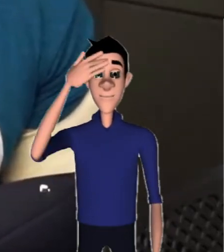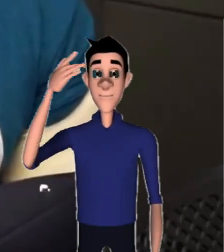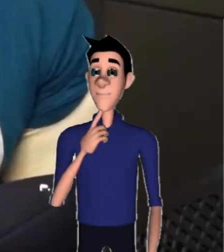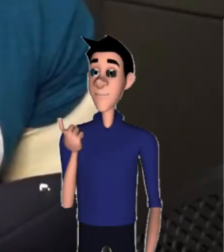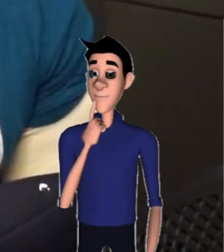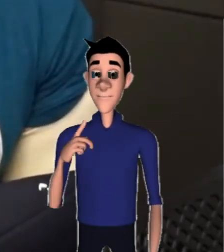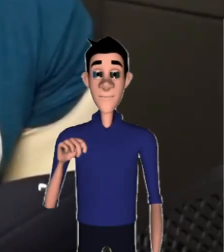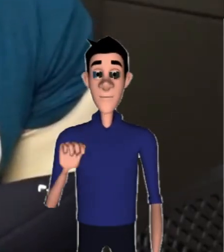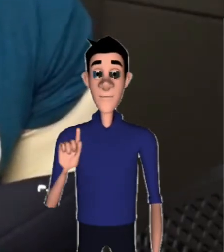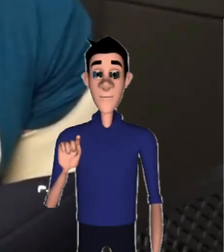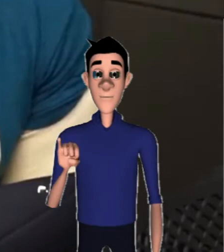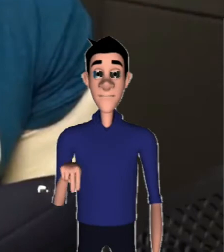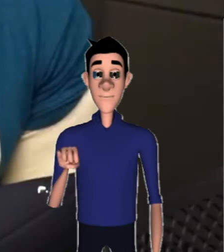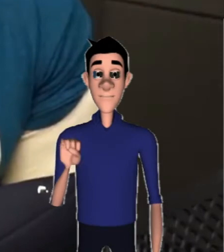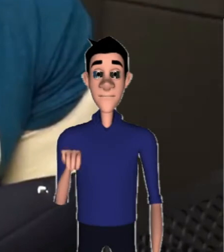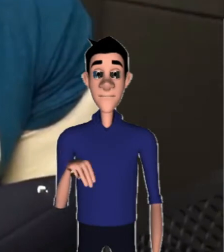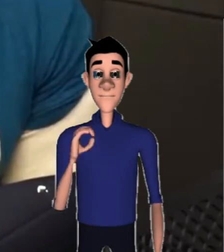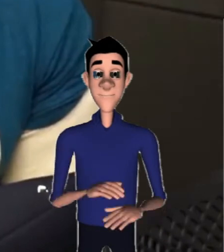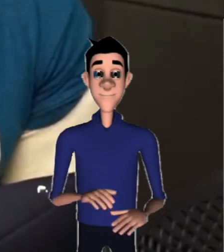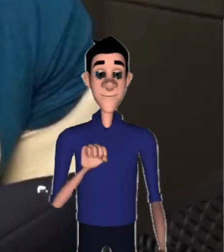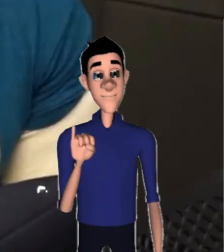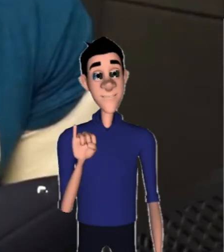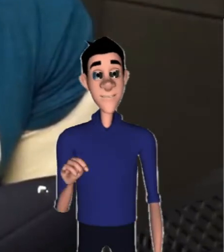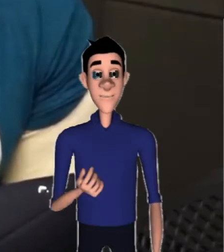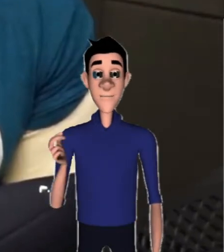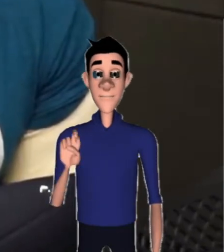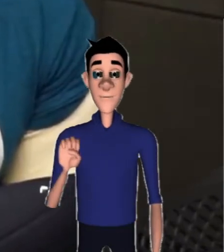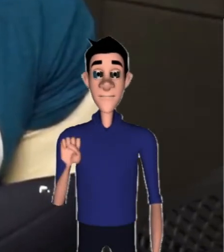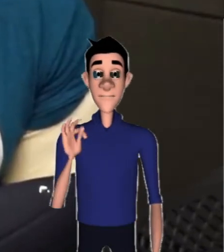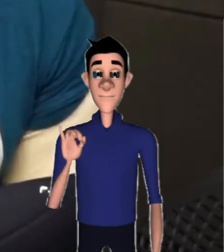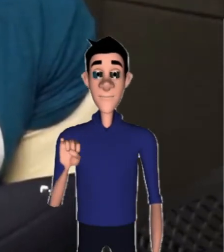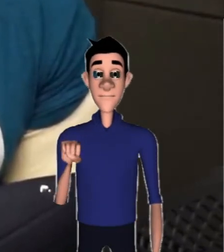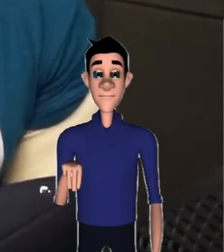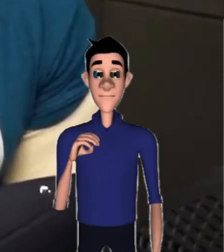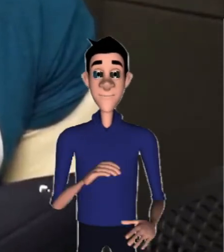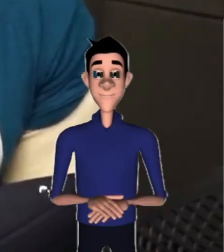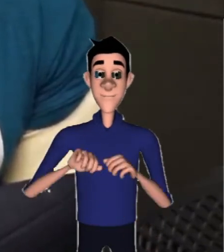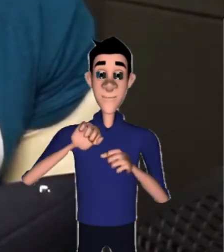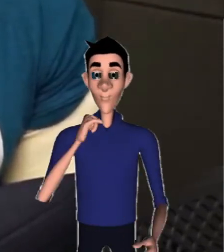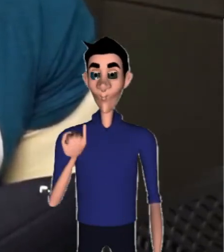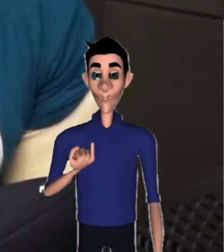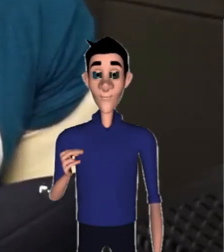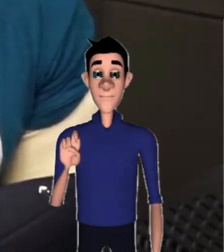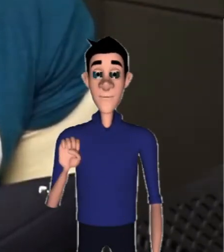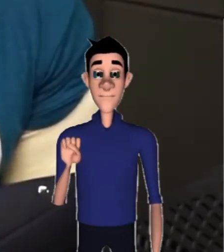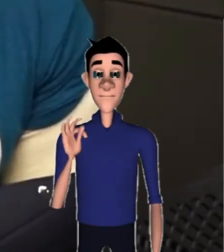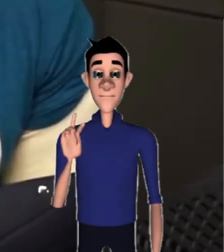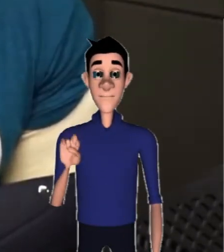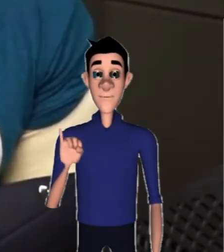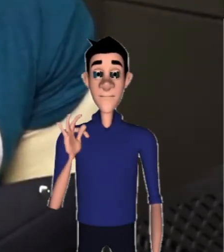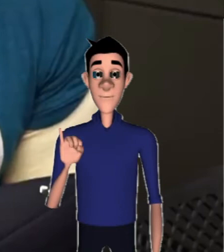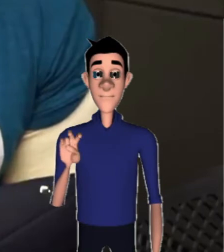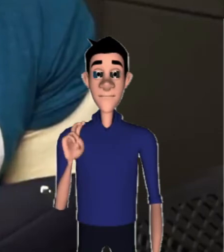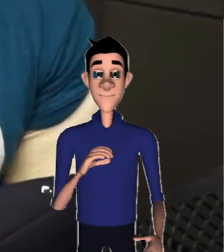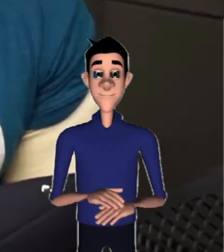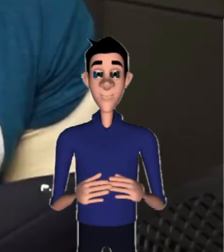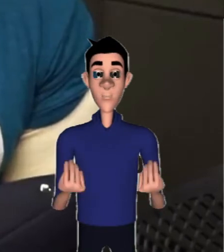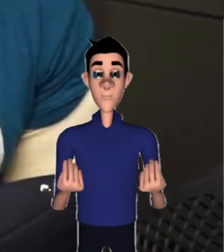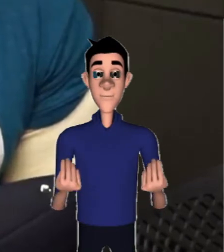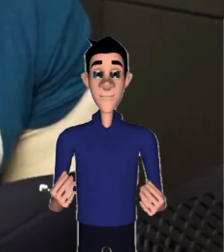né? Pô, Se você passar a comer 4.000 calorias, é uma queda bem grande, não é? para um indivíduo como o Júlio